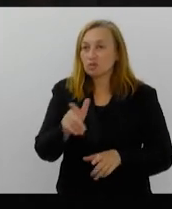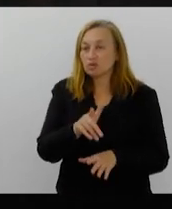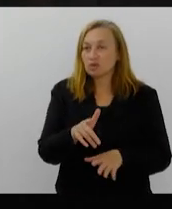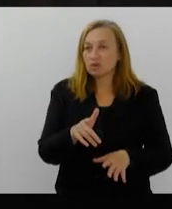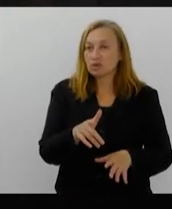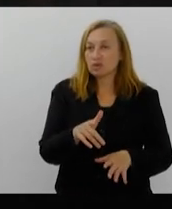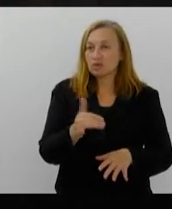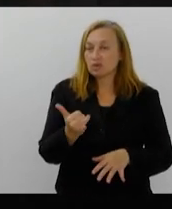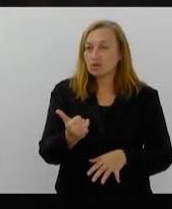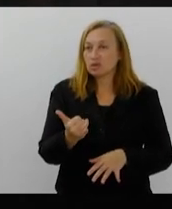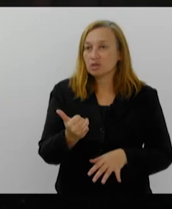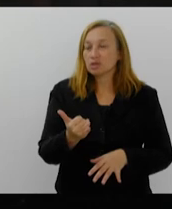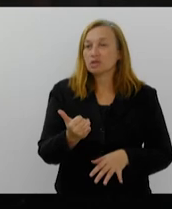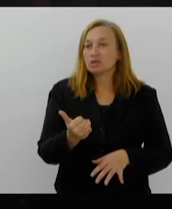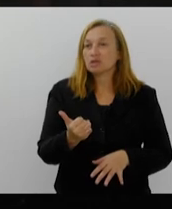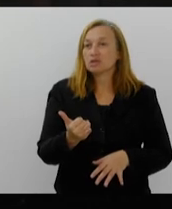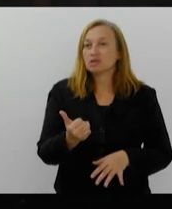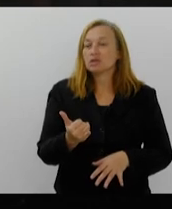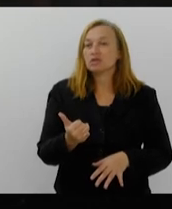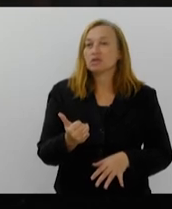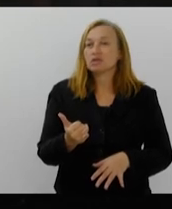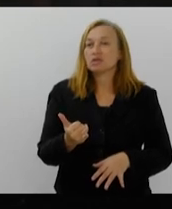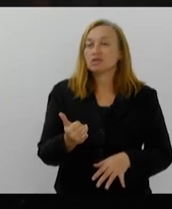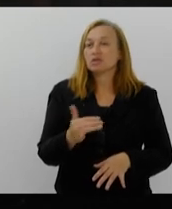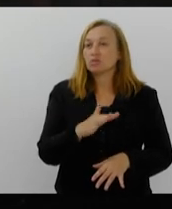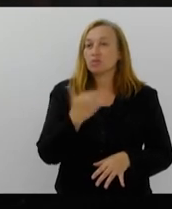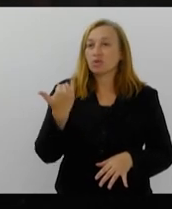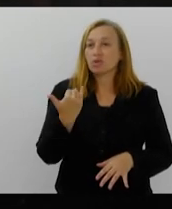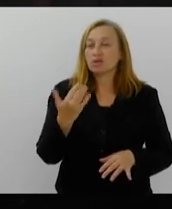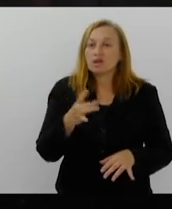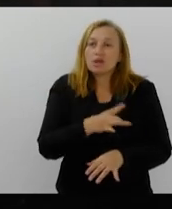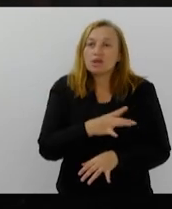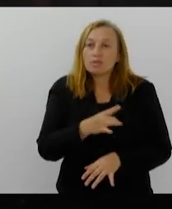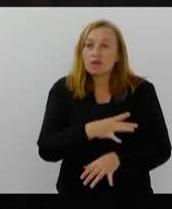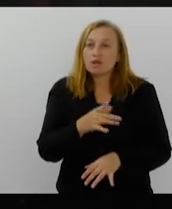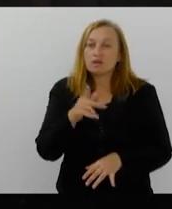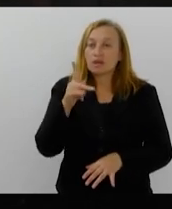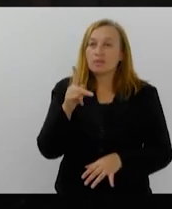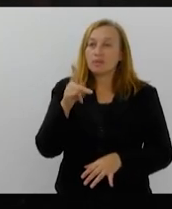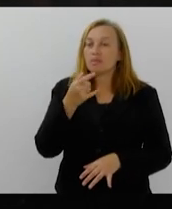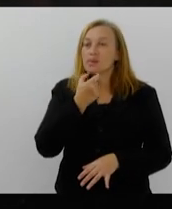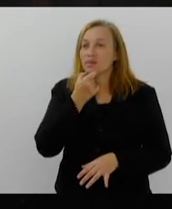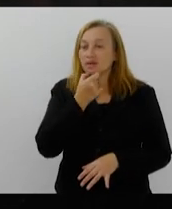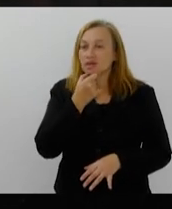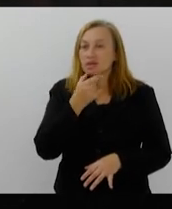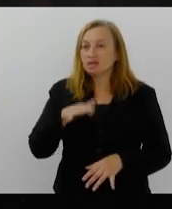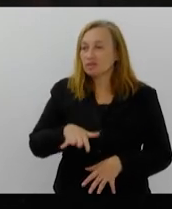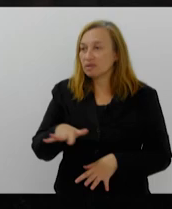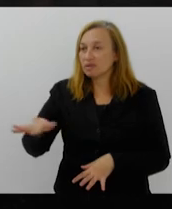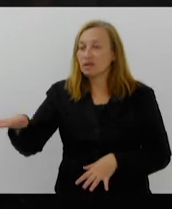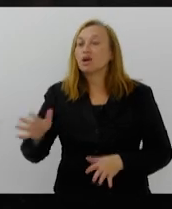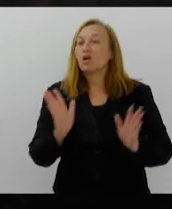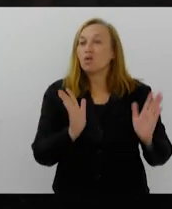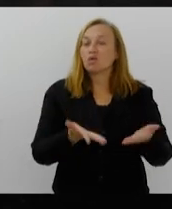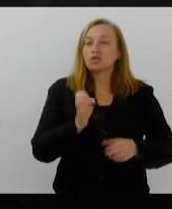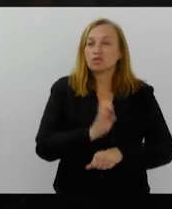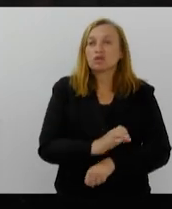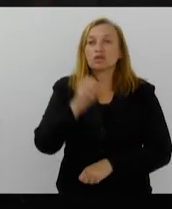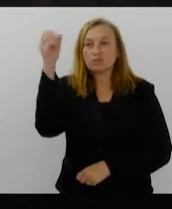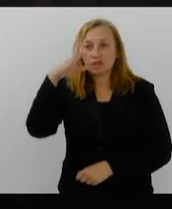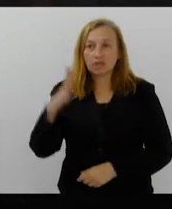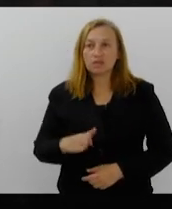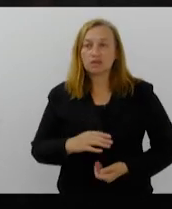um rastro, né, de medo e terror por parte do Complexo da Penha. Então, hoje, né, o Estado